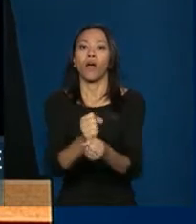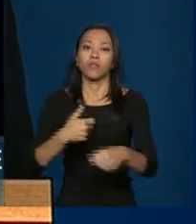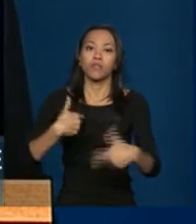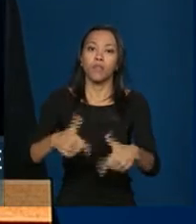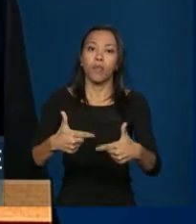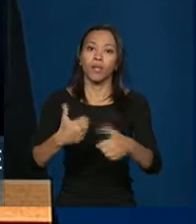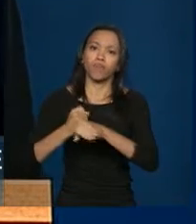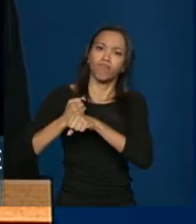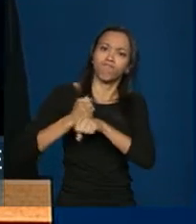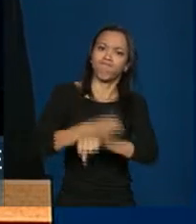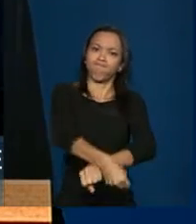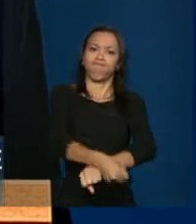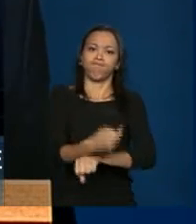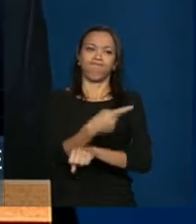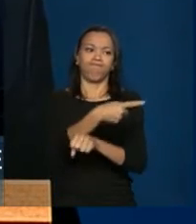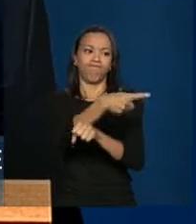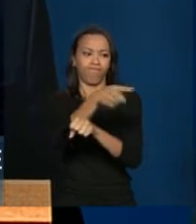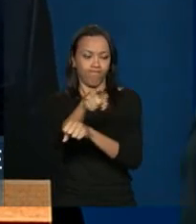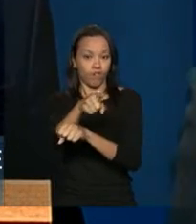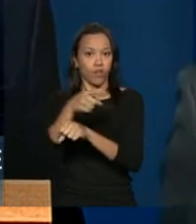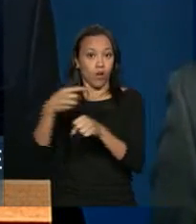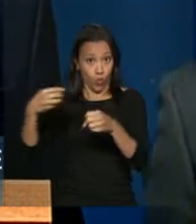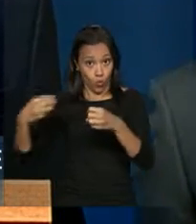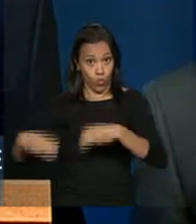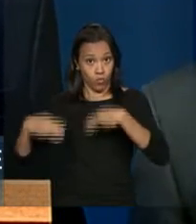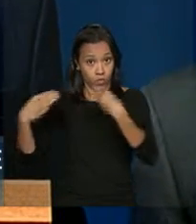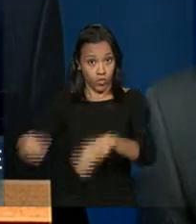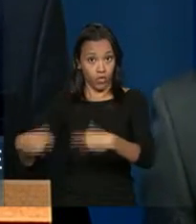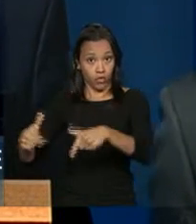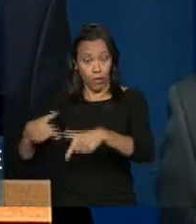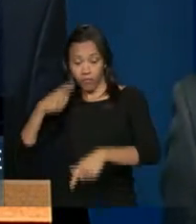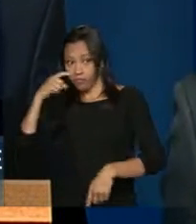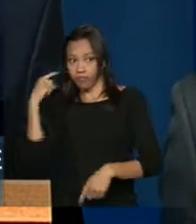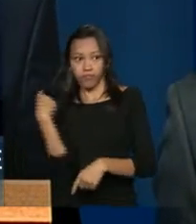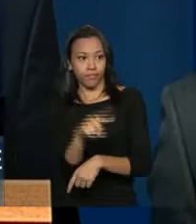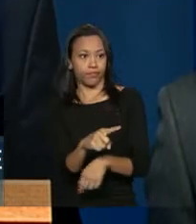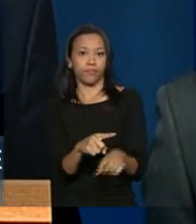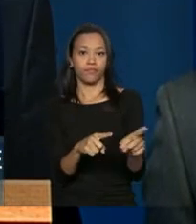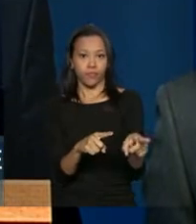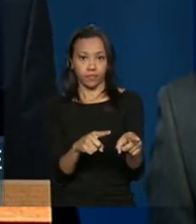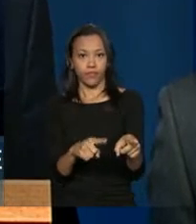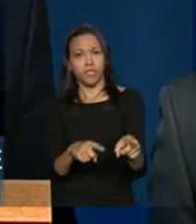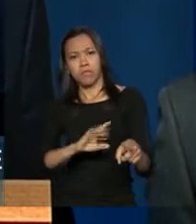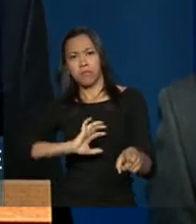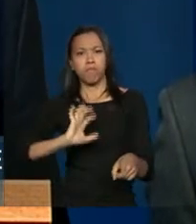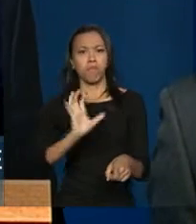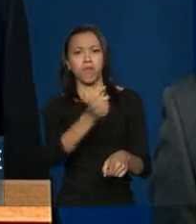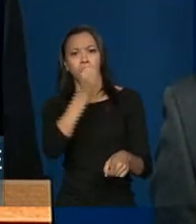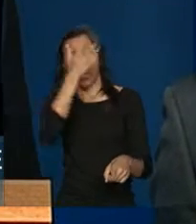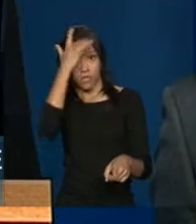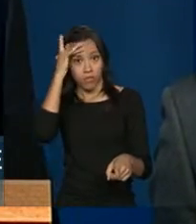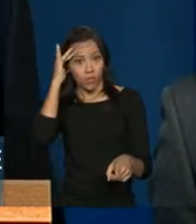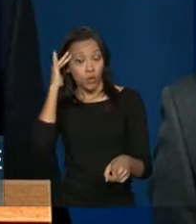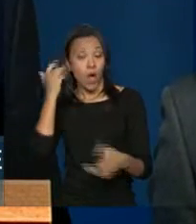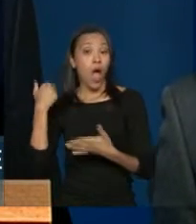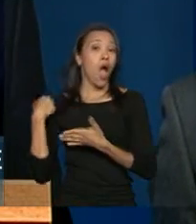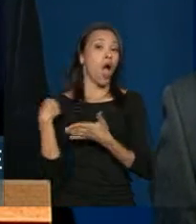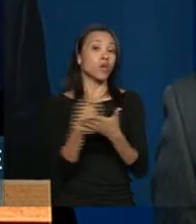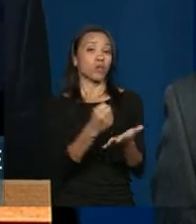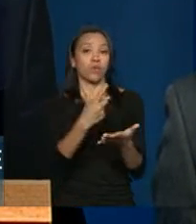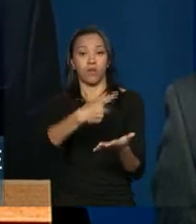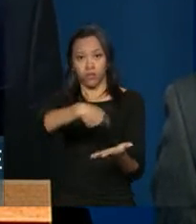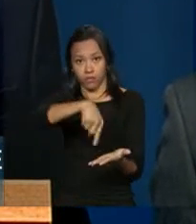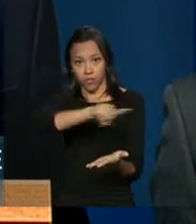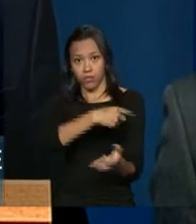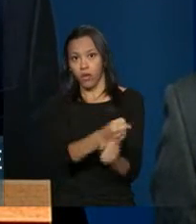O crescimento não só de operações, como o número de pessoas resgatadas se manteve num patamar dos últimos